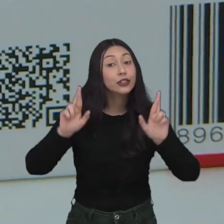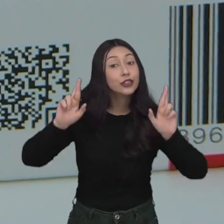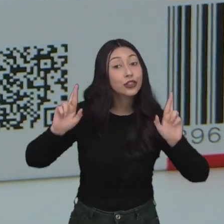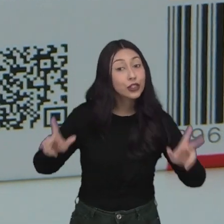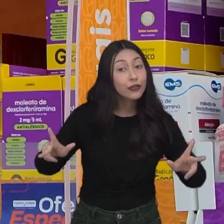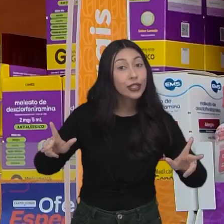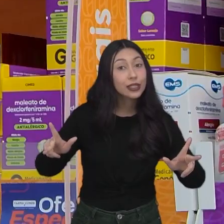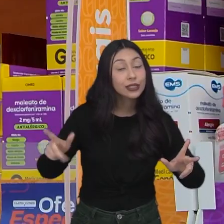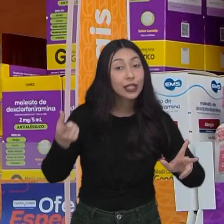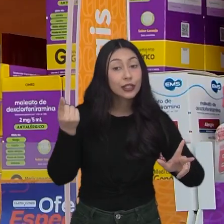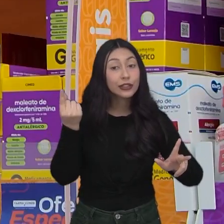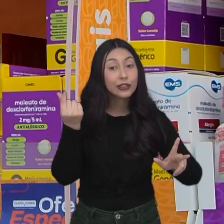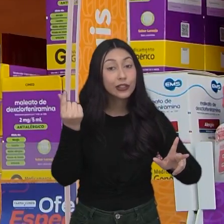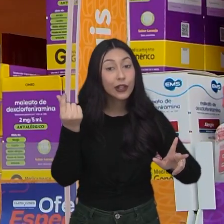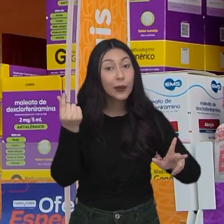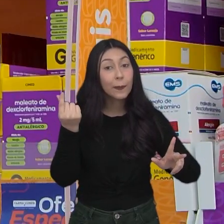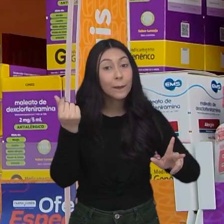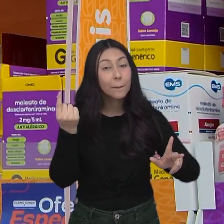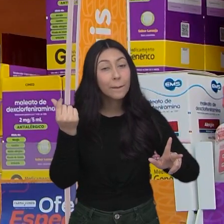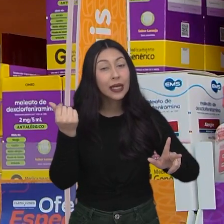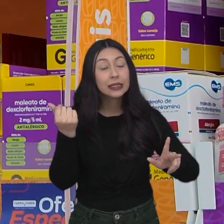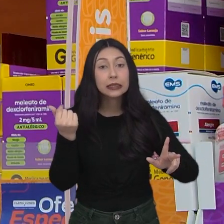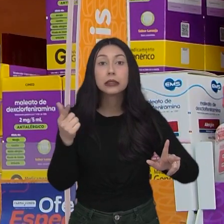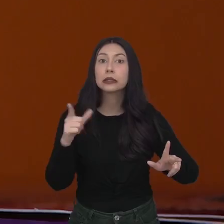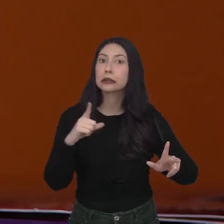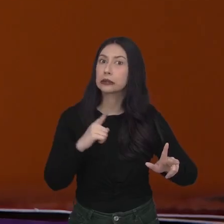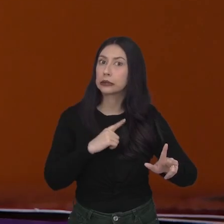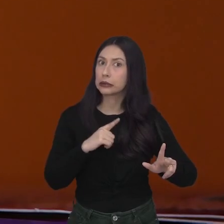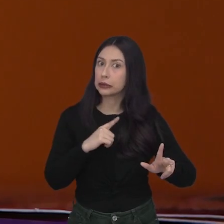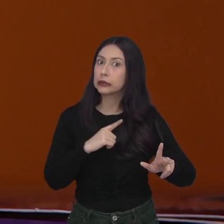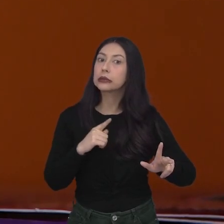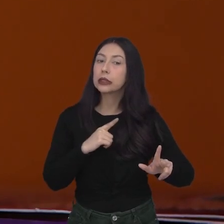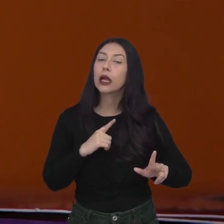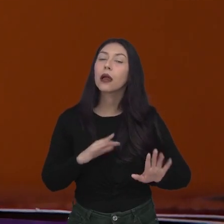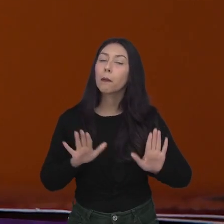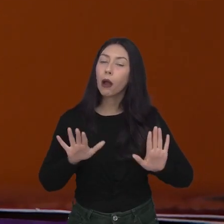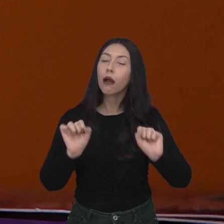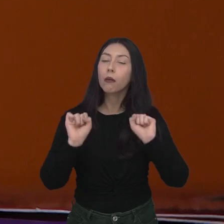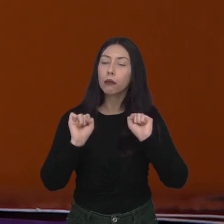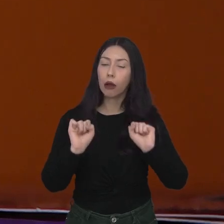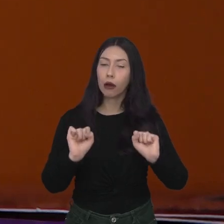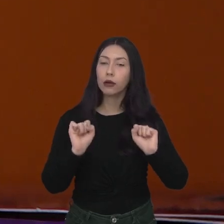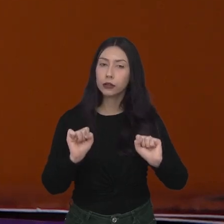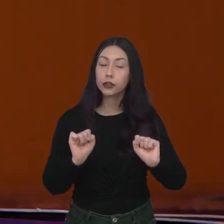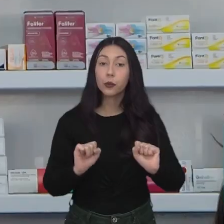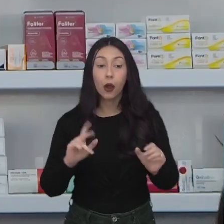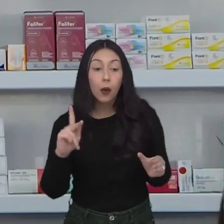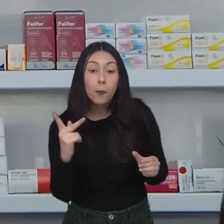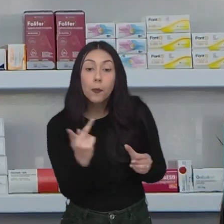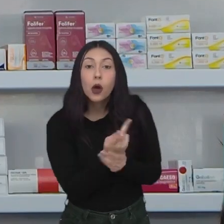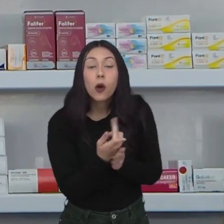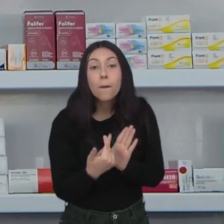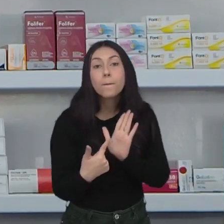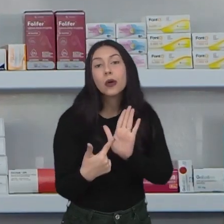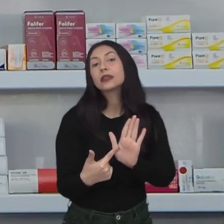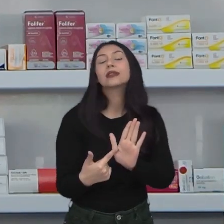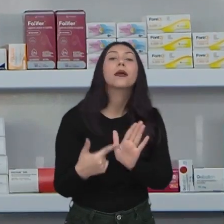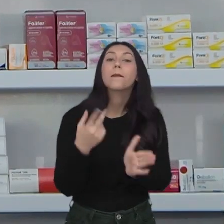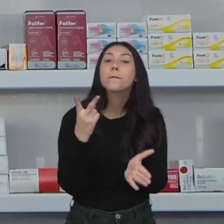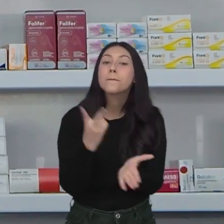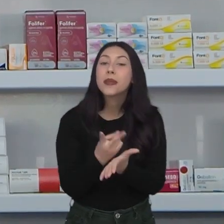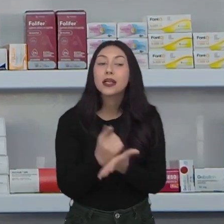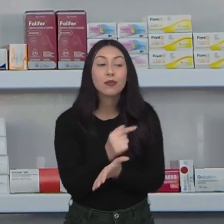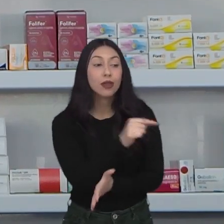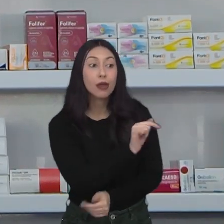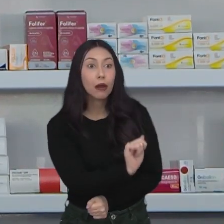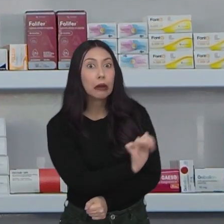que produziu. A diferença de preço que citamos no começo da reportagem existe e é permitida. Segundo o Procon,